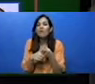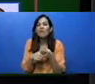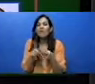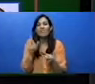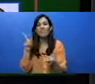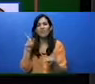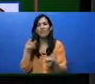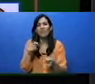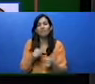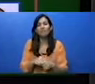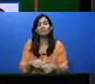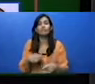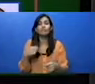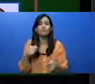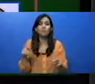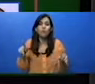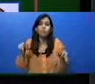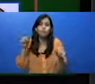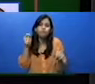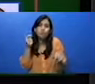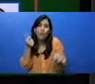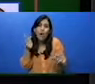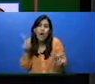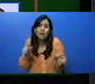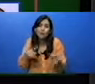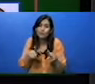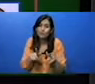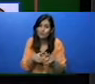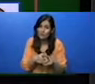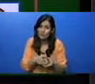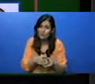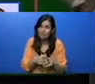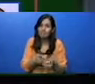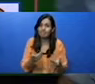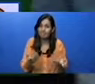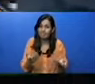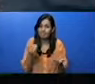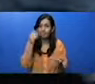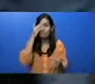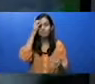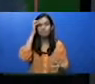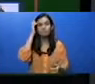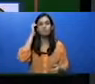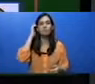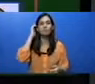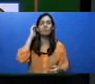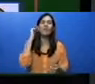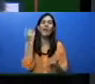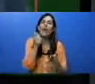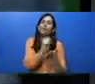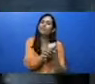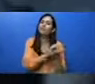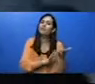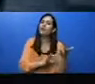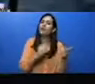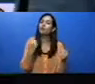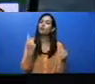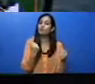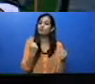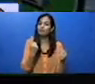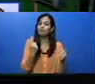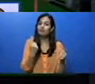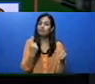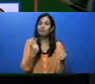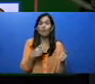de extinção. Páginas 273, 274. Atividade 1, tráfico